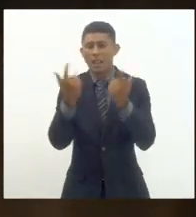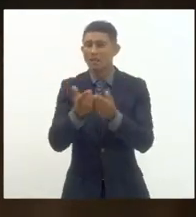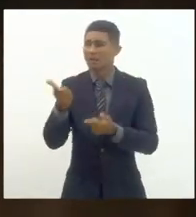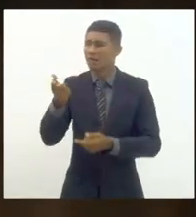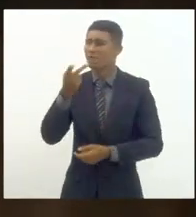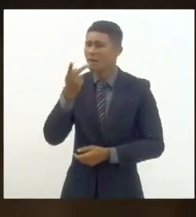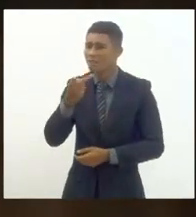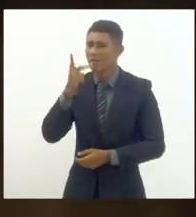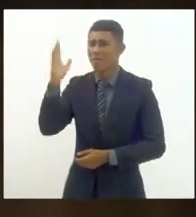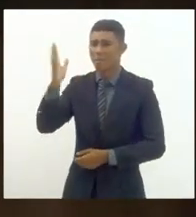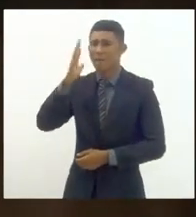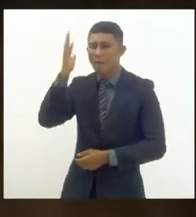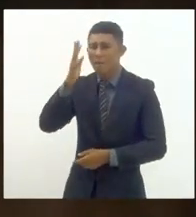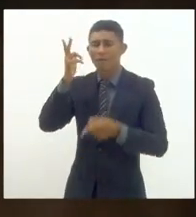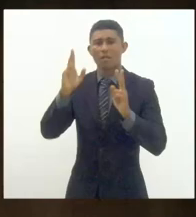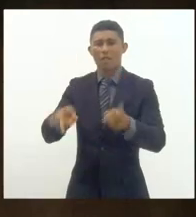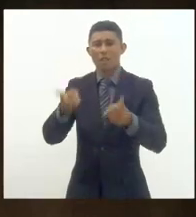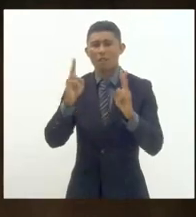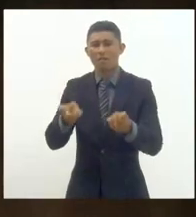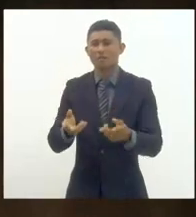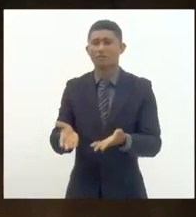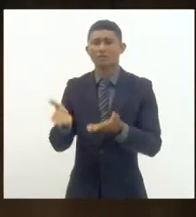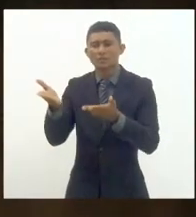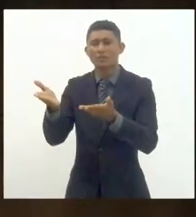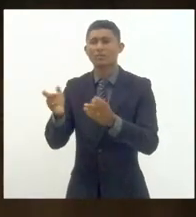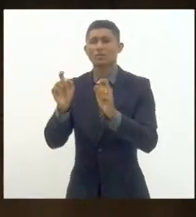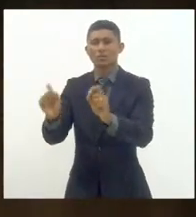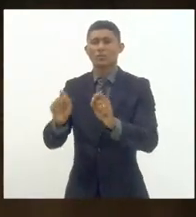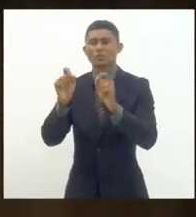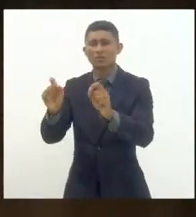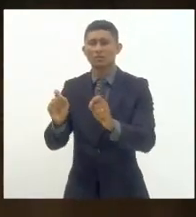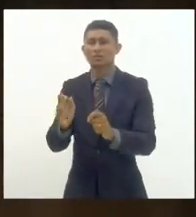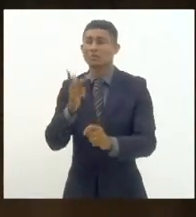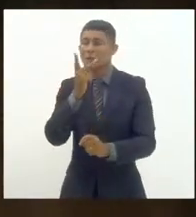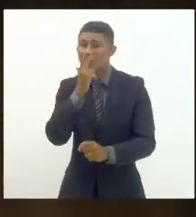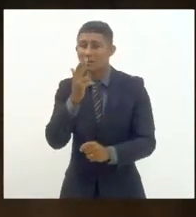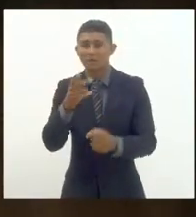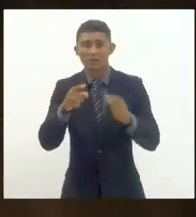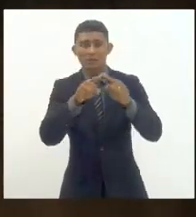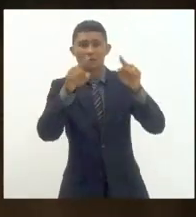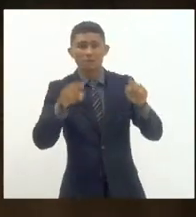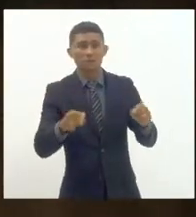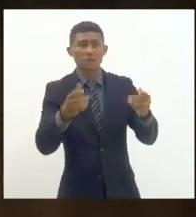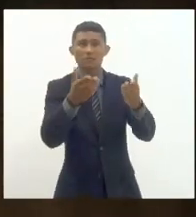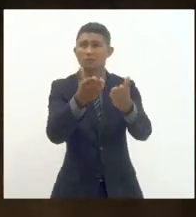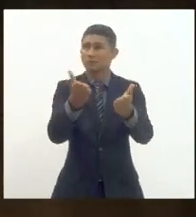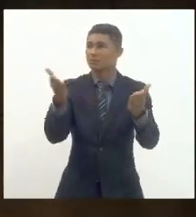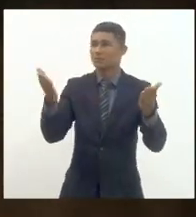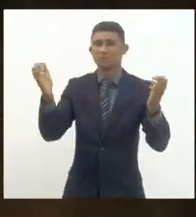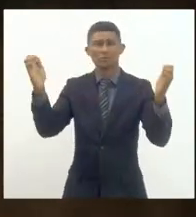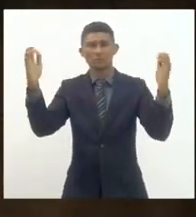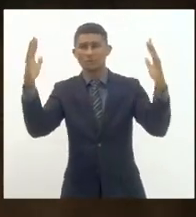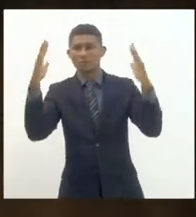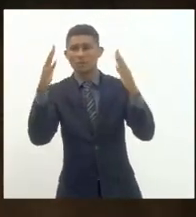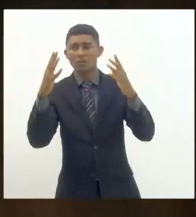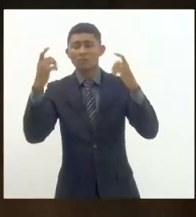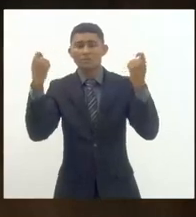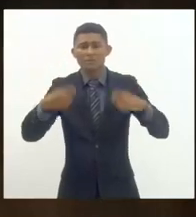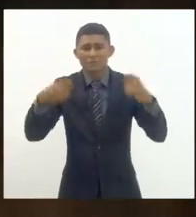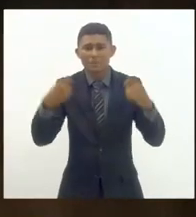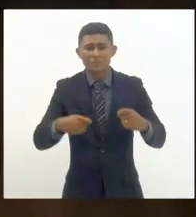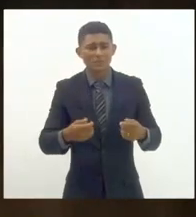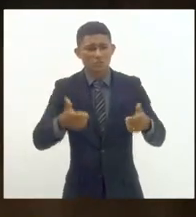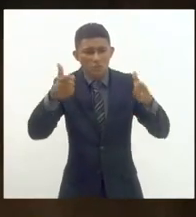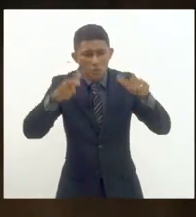Na verdade, toda essa ladainha que a gente ouviu agora é um desrespeito com os servidores que estão aqui lotando a galeria, que tem que escutar esse mimimi